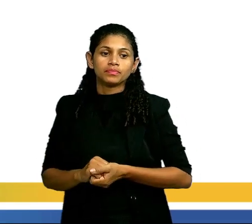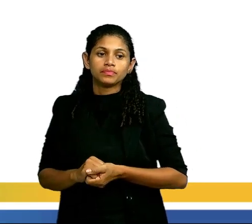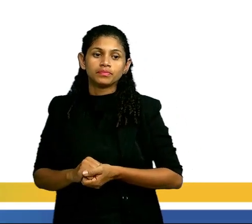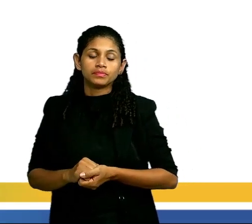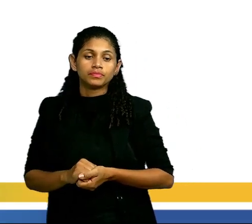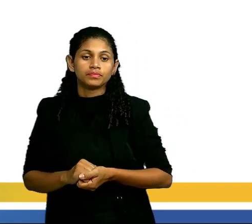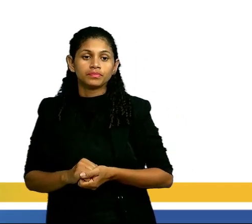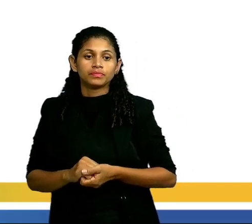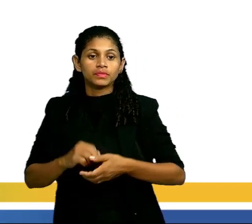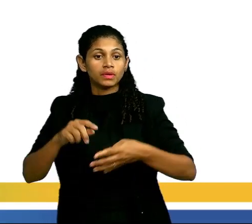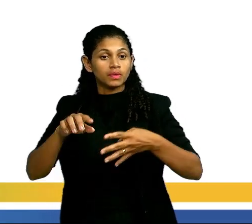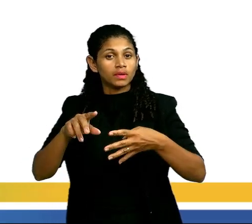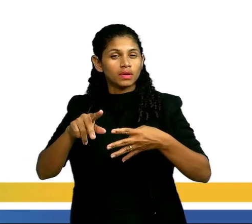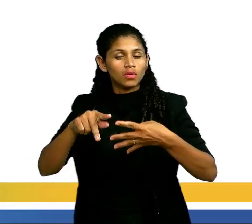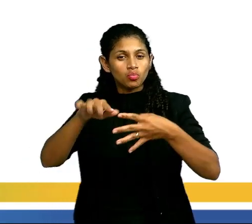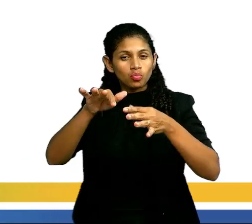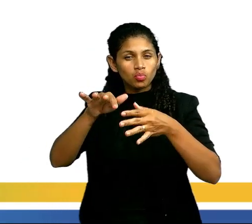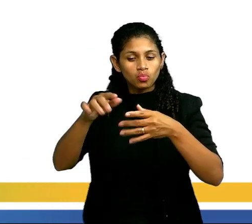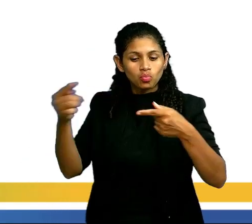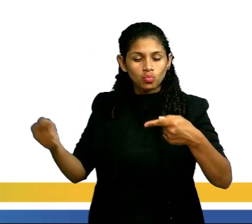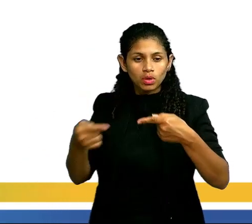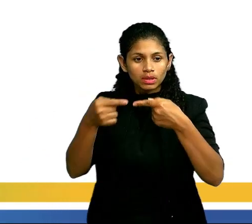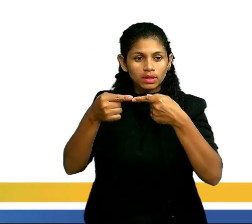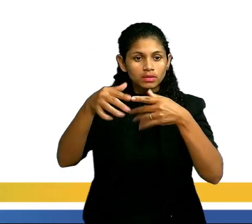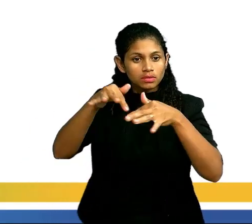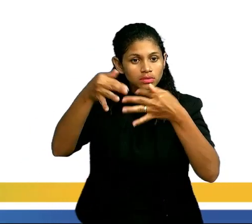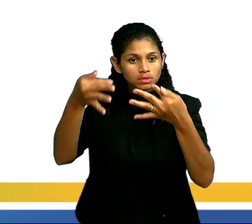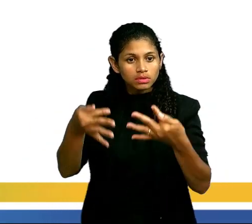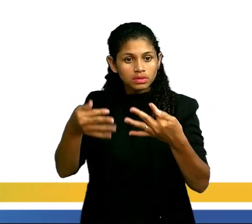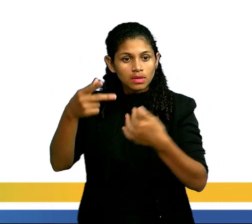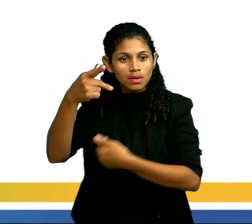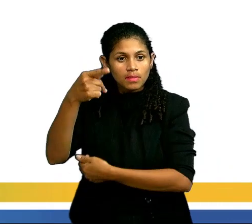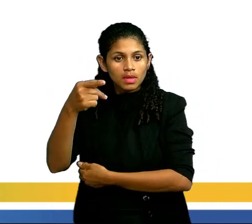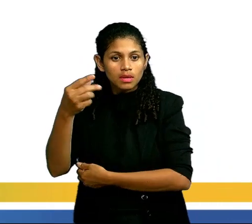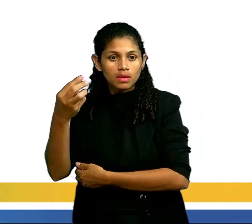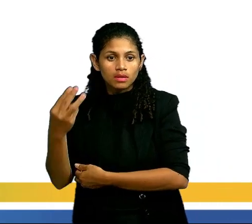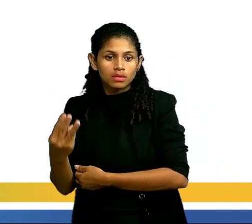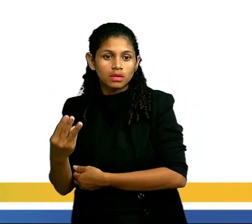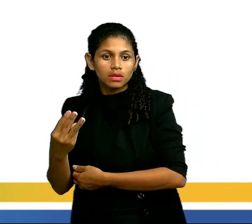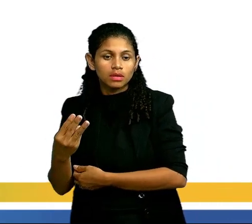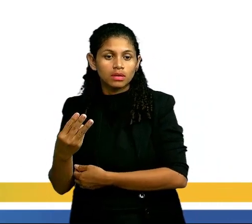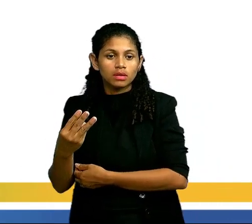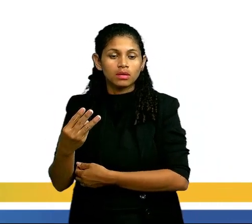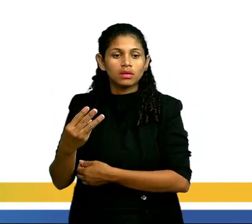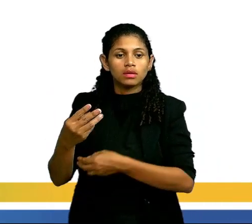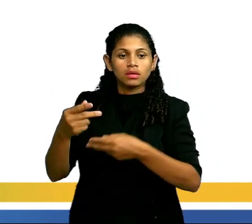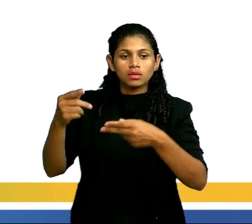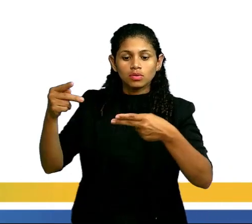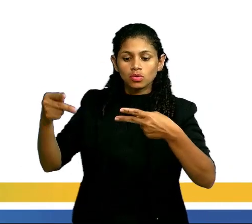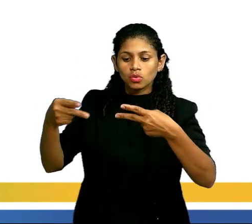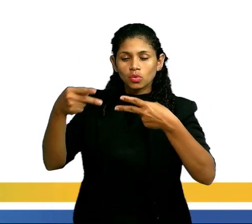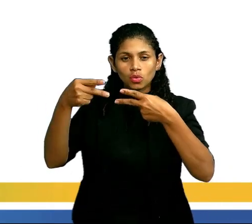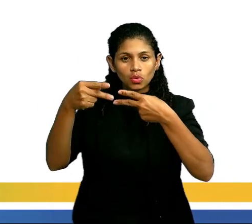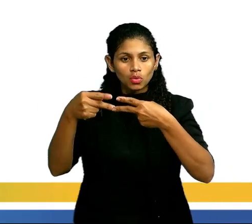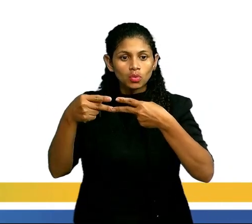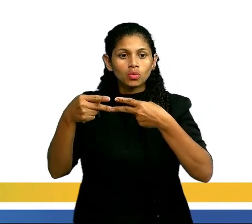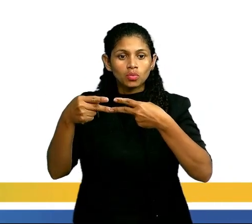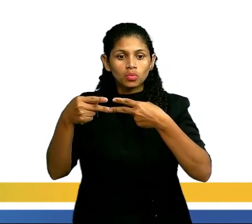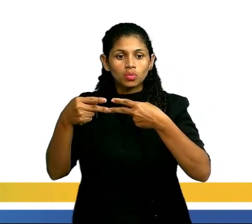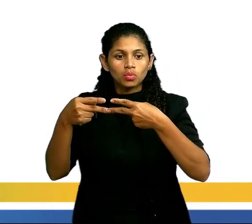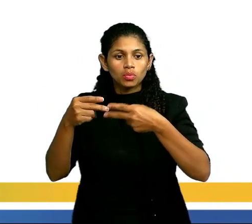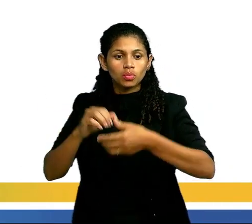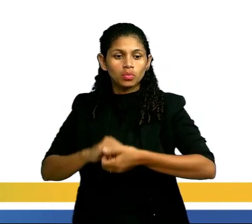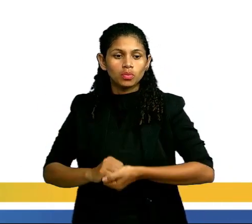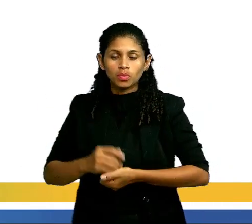sp3. Se ele faz uma dupla, ele vai ser um sp2. E se ele faz uma tripla ou 2 duplas, né, conjugadas, ele